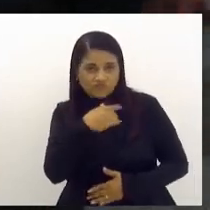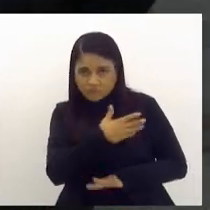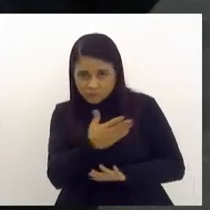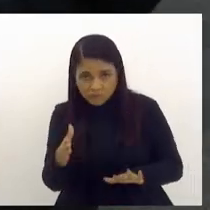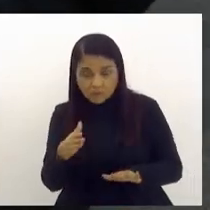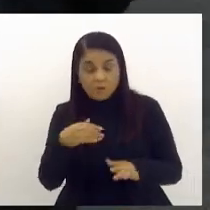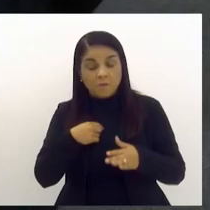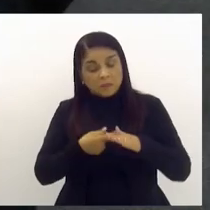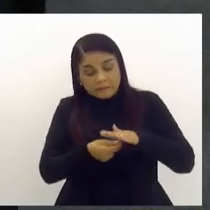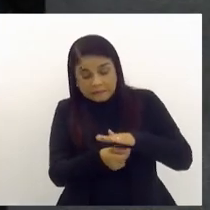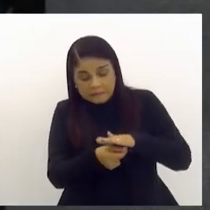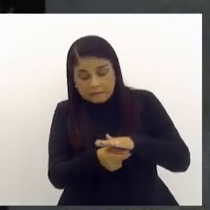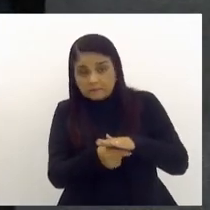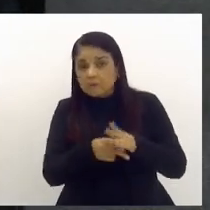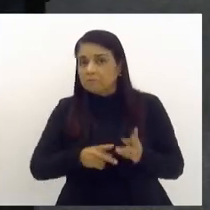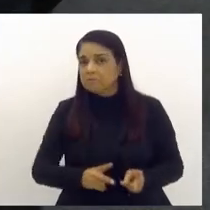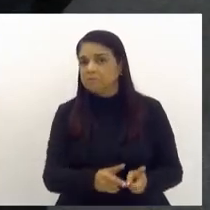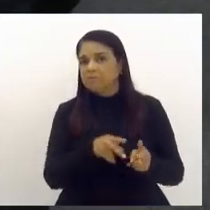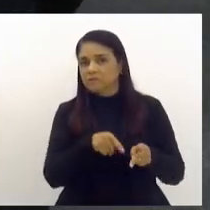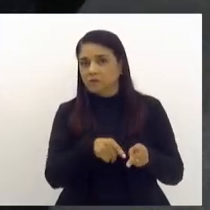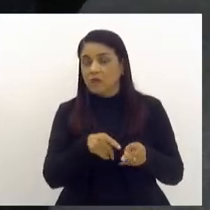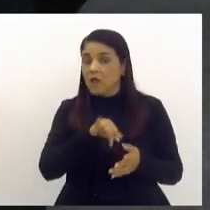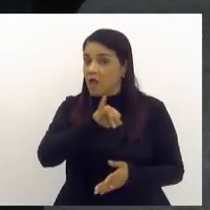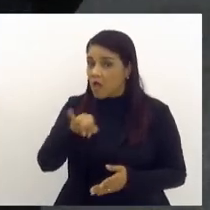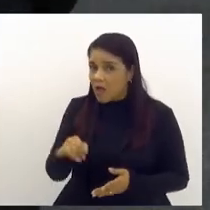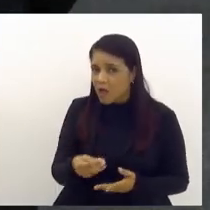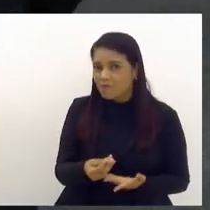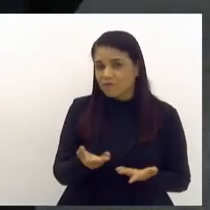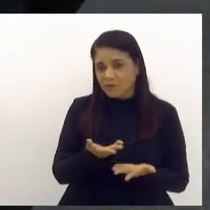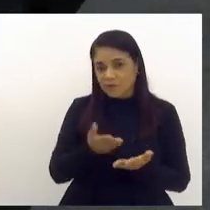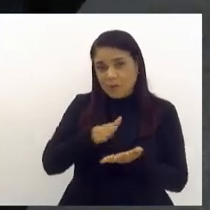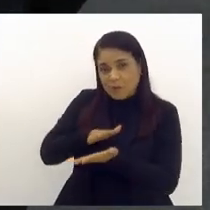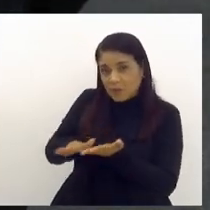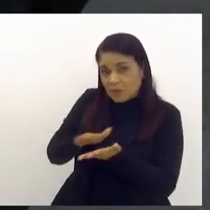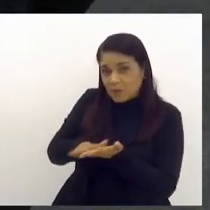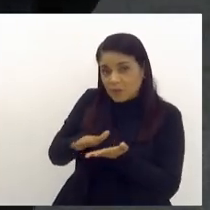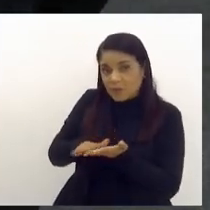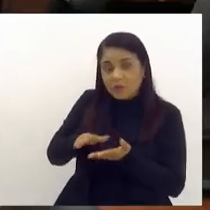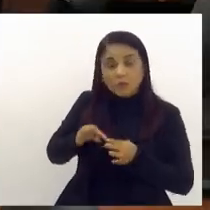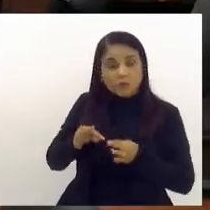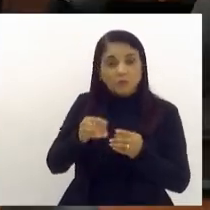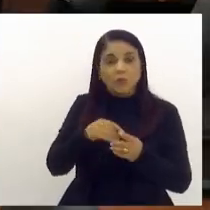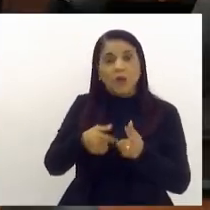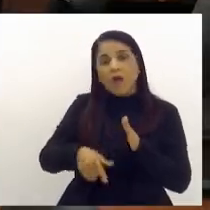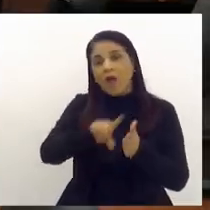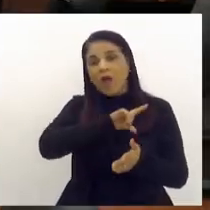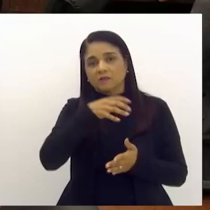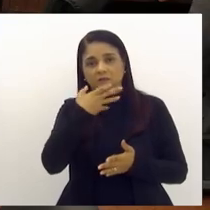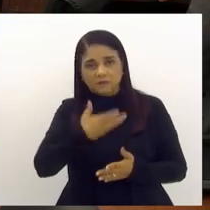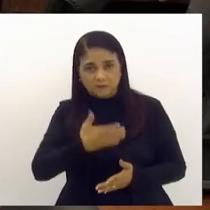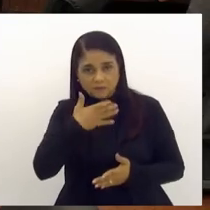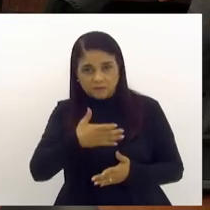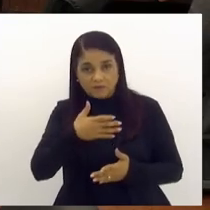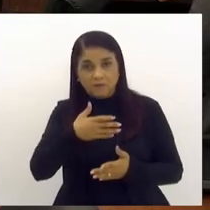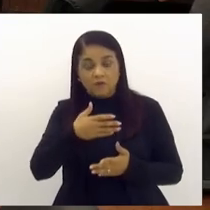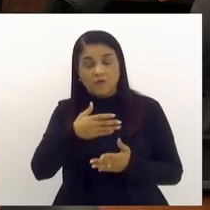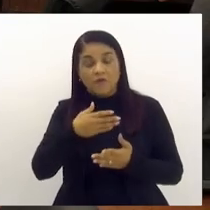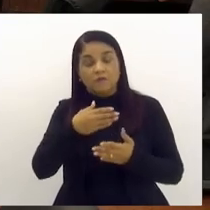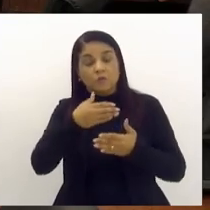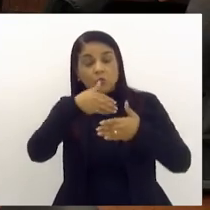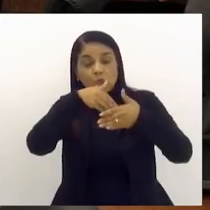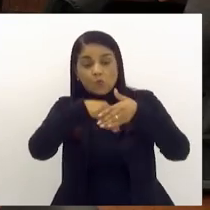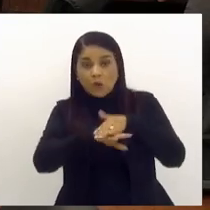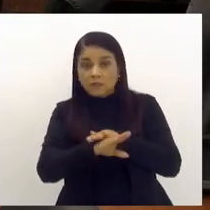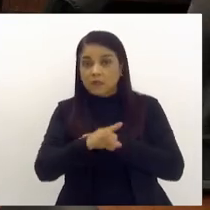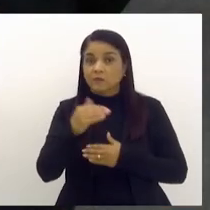ainda disse para ela o seguinte: aproveita para gastar tudo antes do fim do ano, senão vai pro caixa único